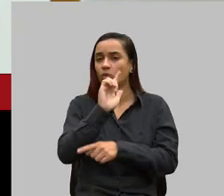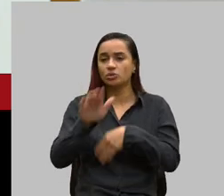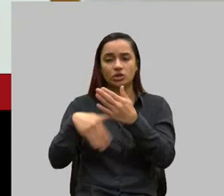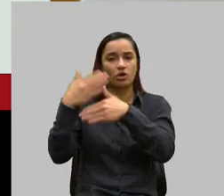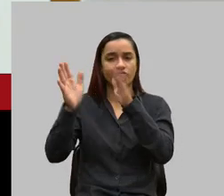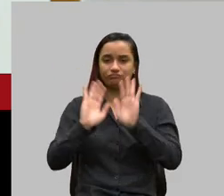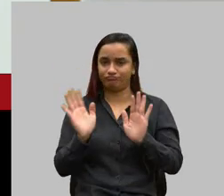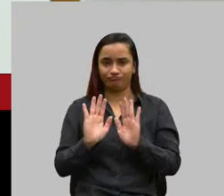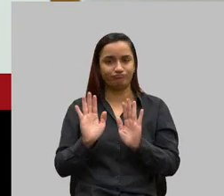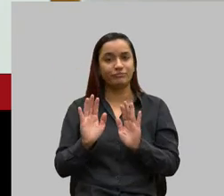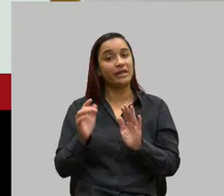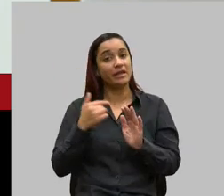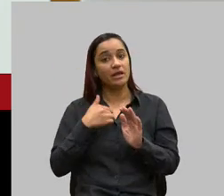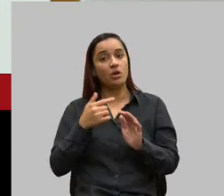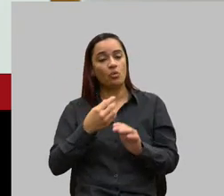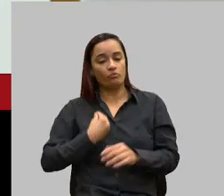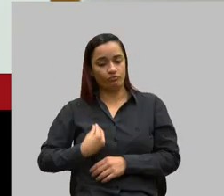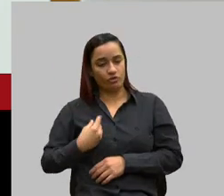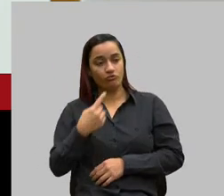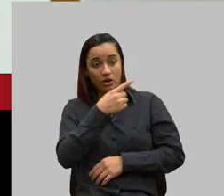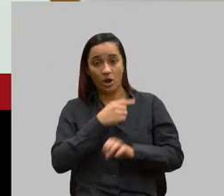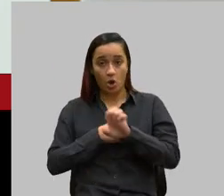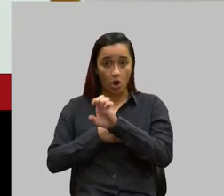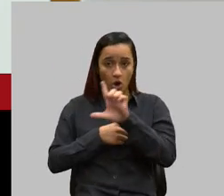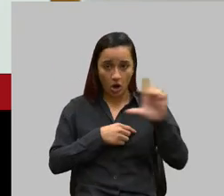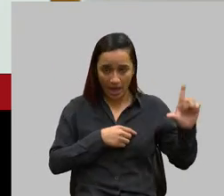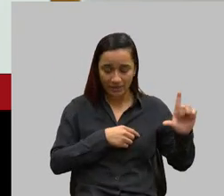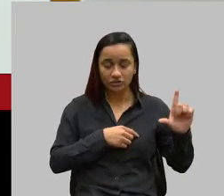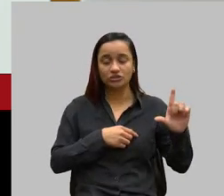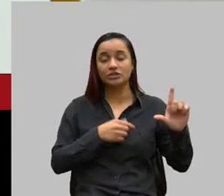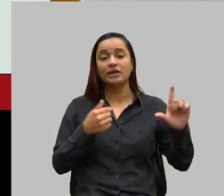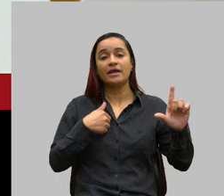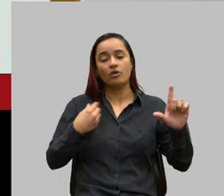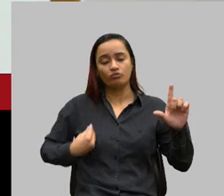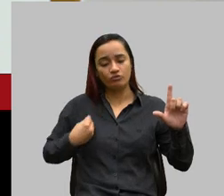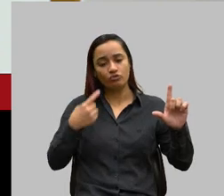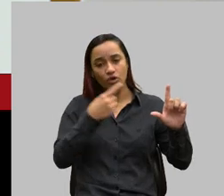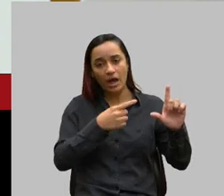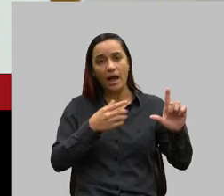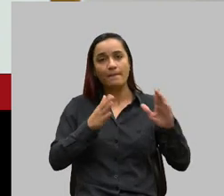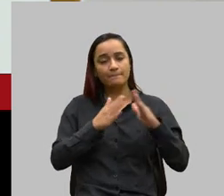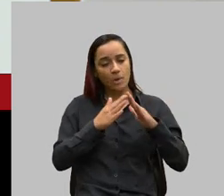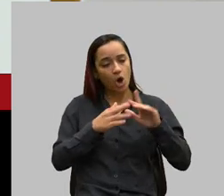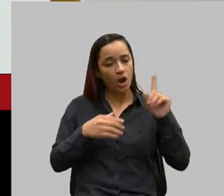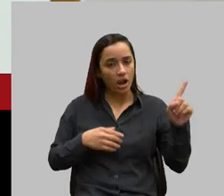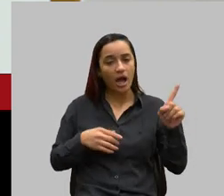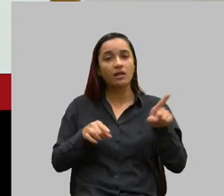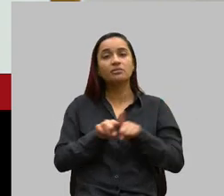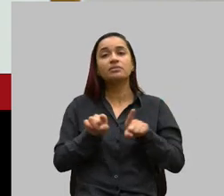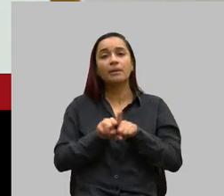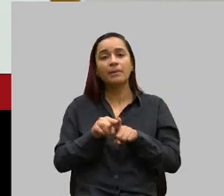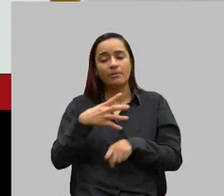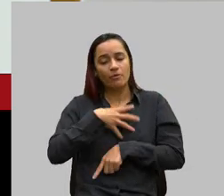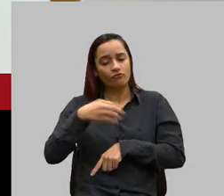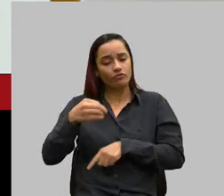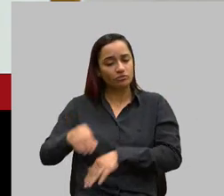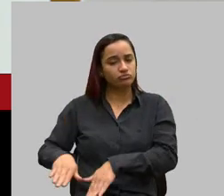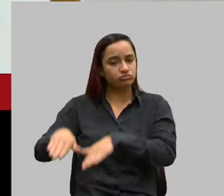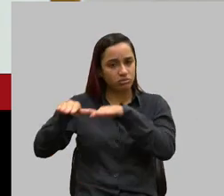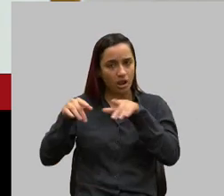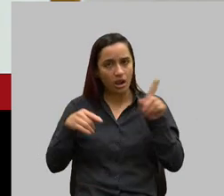leste eu continuo vivendo lá eu moro lá eu crio os meus filhos lá vou terminar aqui Presidente coisa só terminar aqui meu raciocínio à